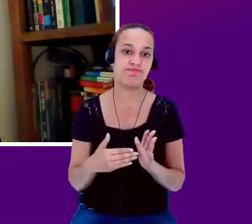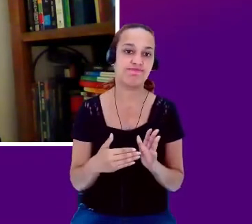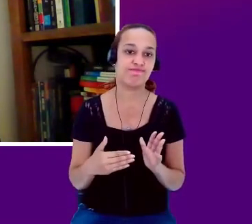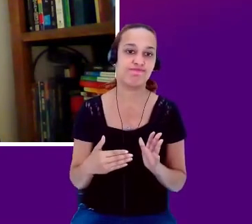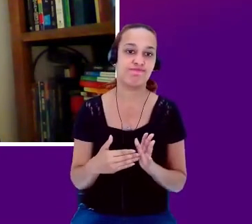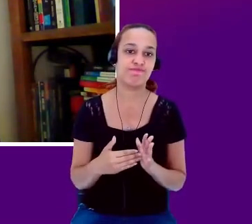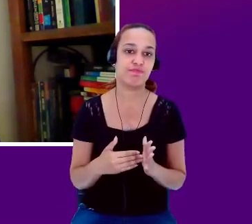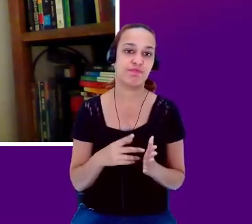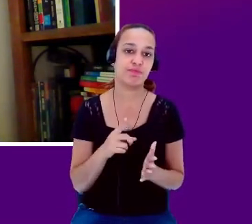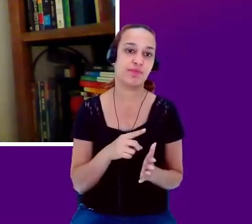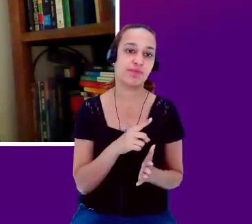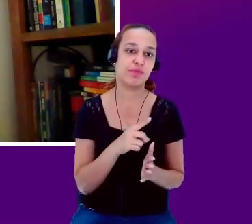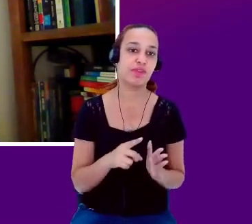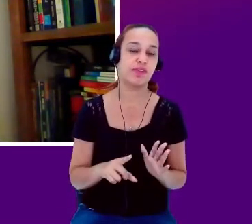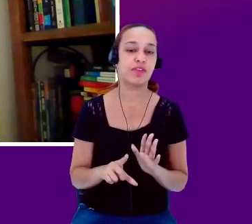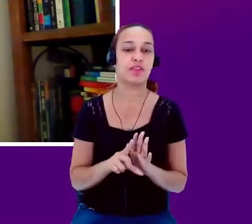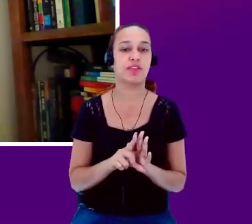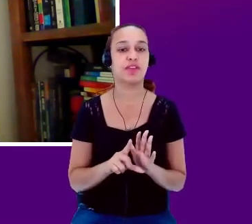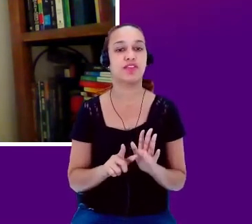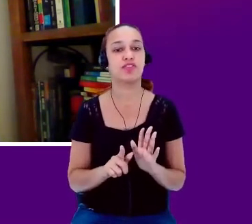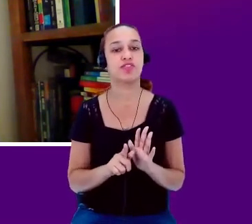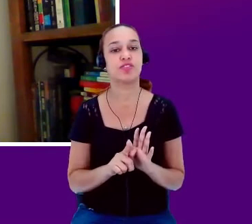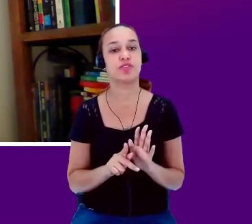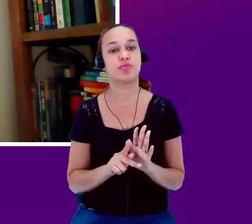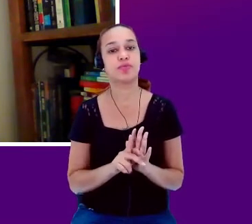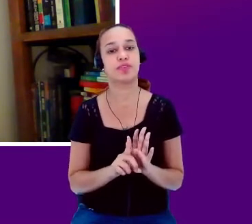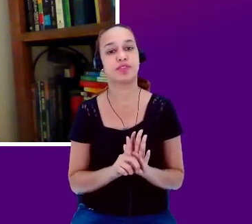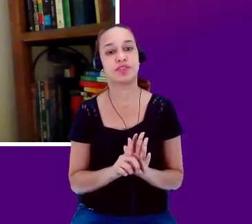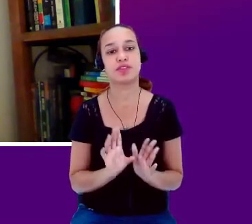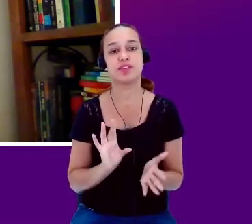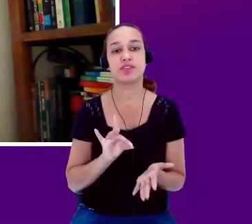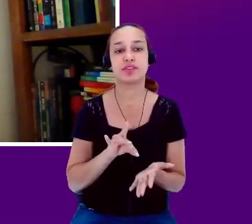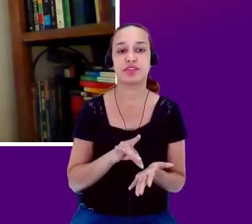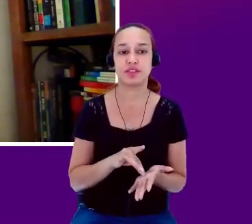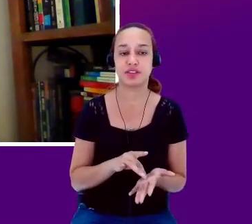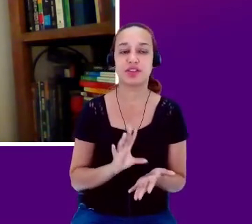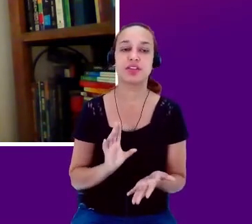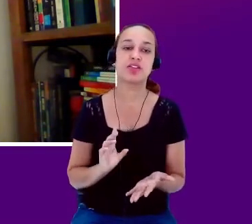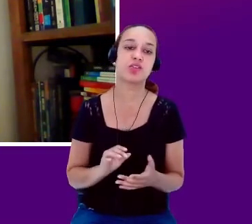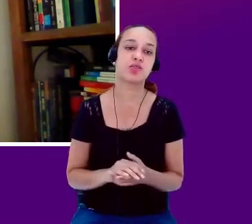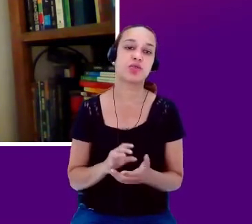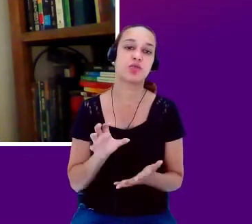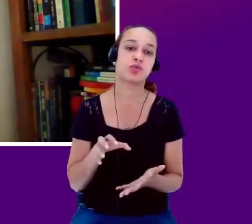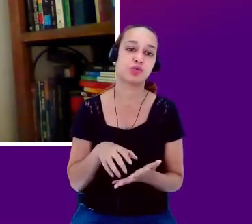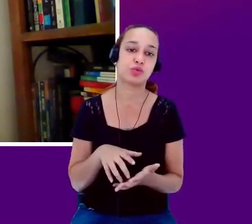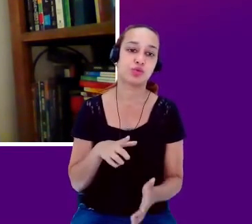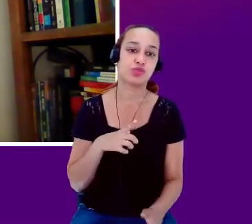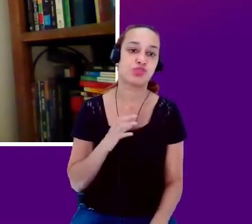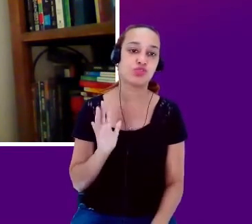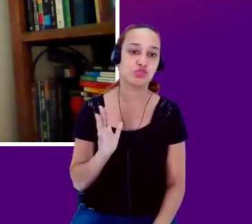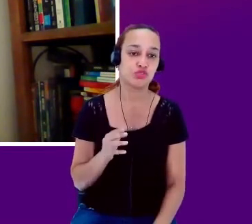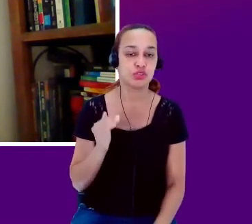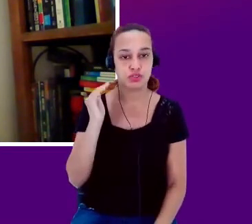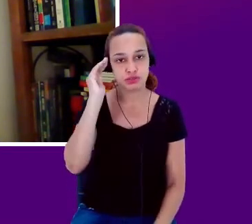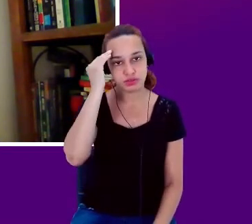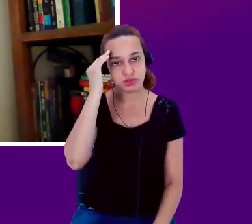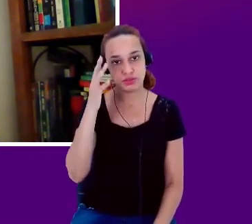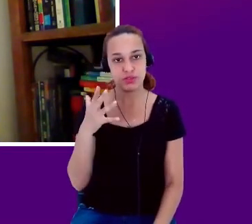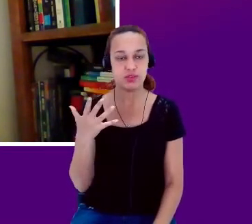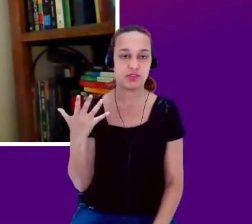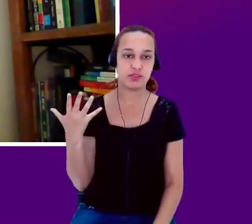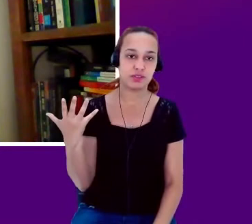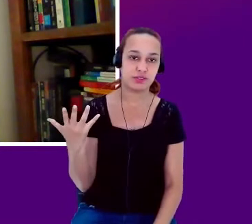ali pela Lei Geral de Proteção de Dados, na verdade, a gente no setor já tinha esse entendimento, vamos dizer